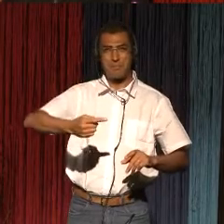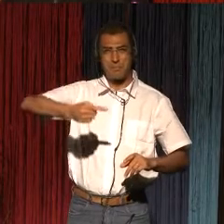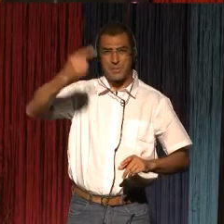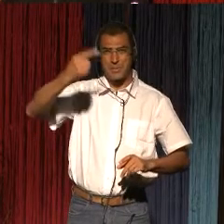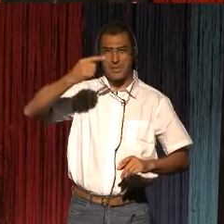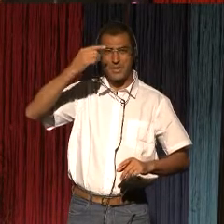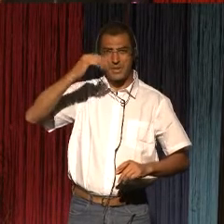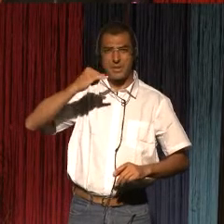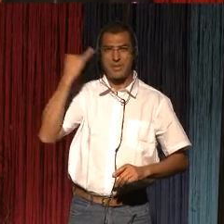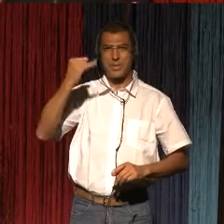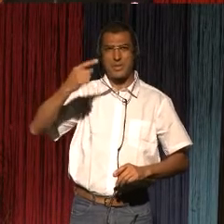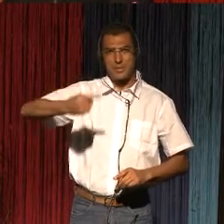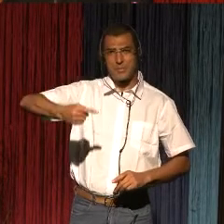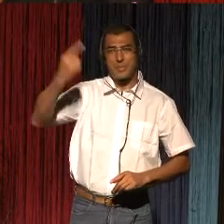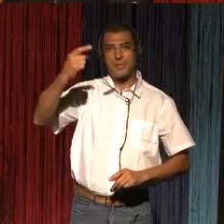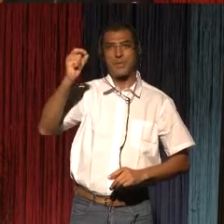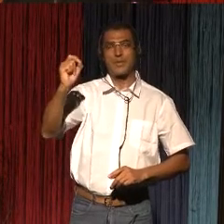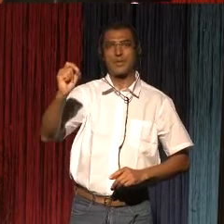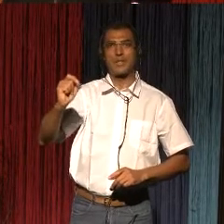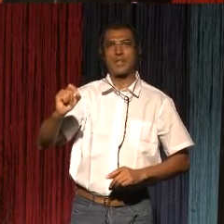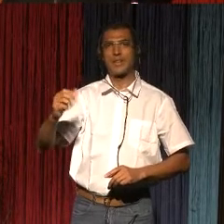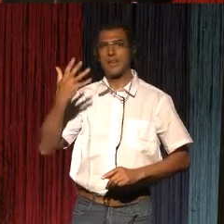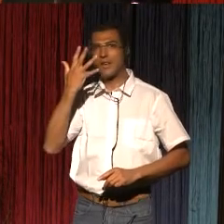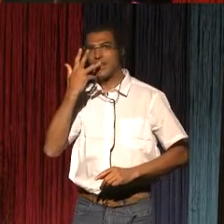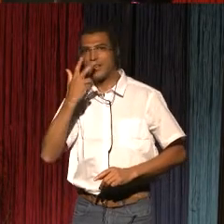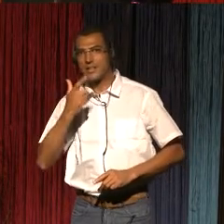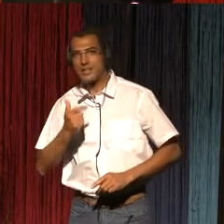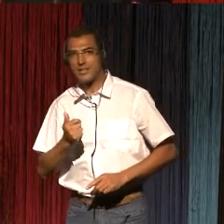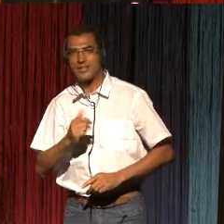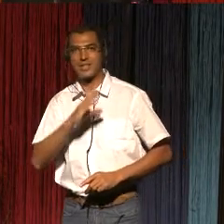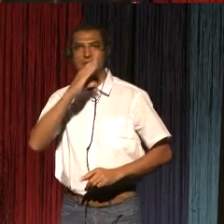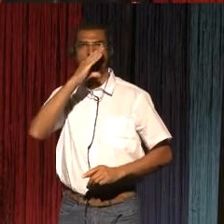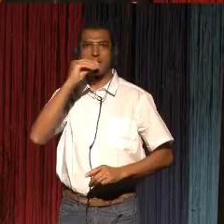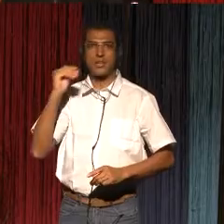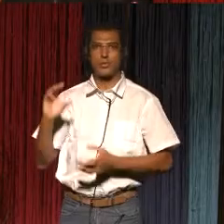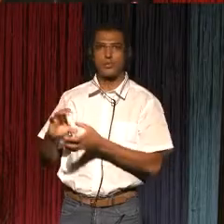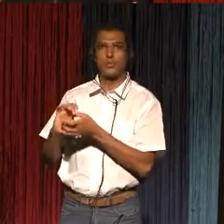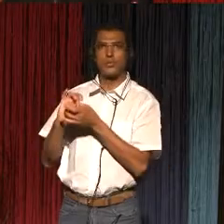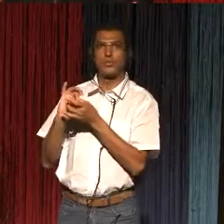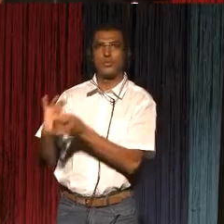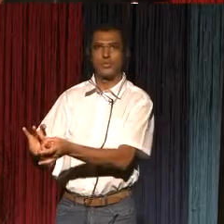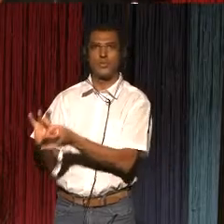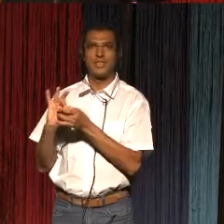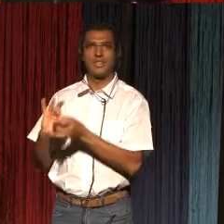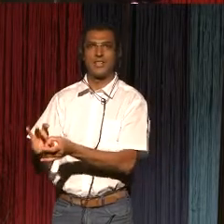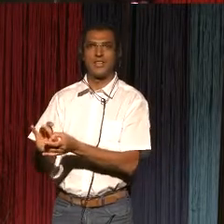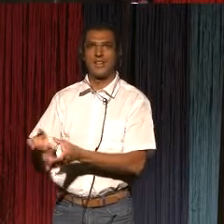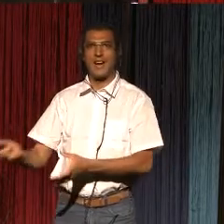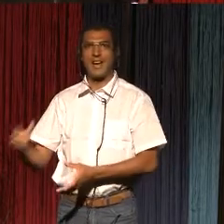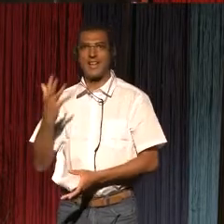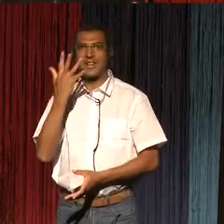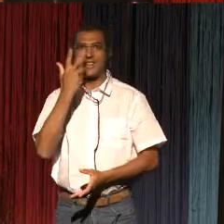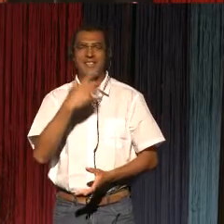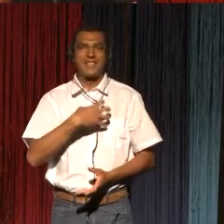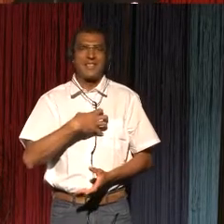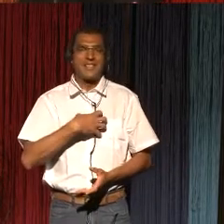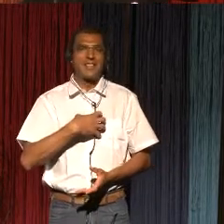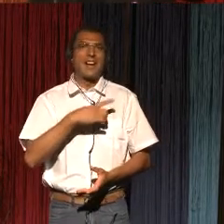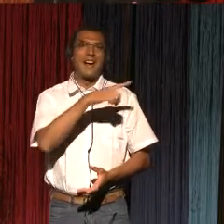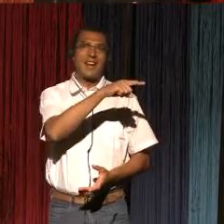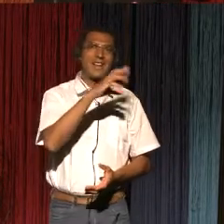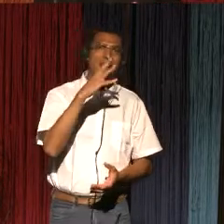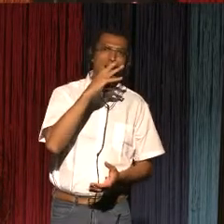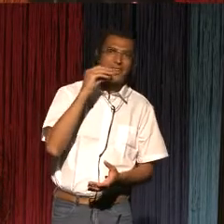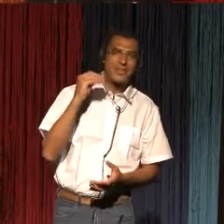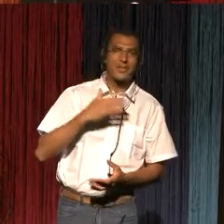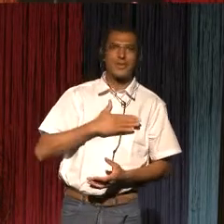que a matéria, que a razão adulto-criança ou os melhores equipamentos. A mesma coisa quando a gente pensa em